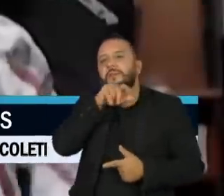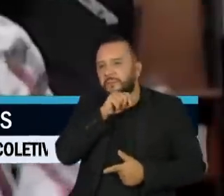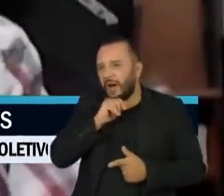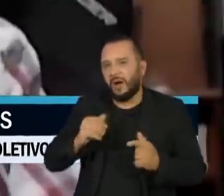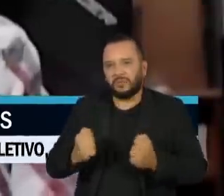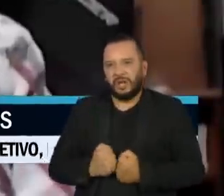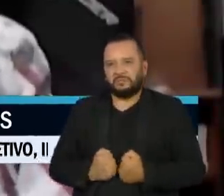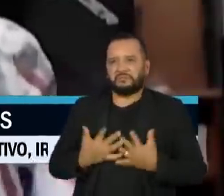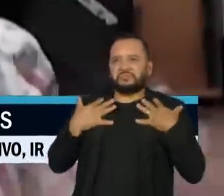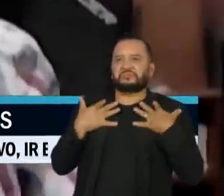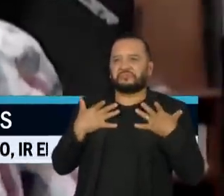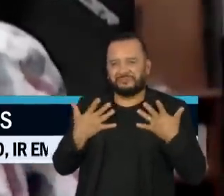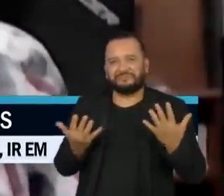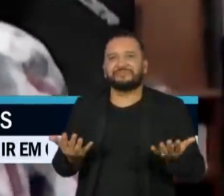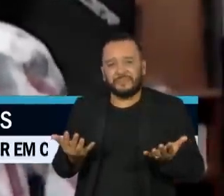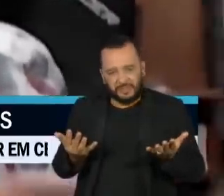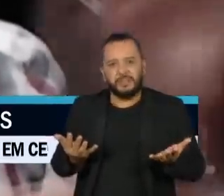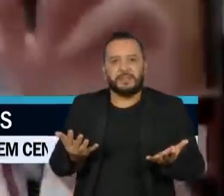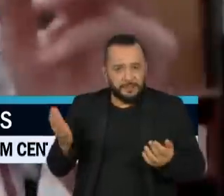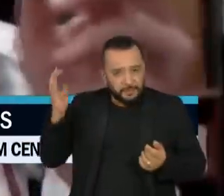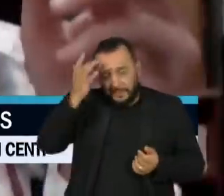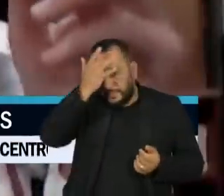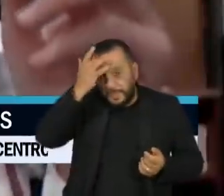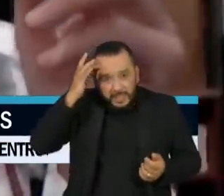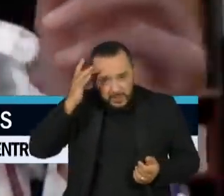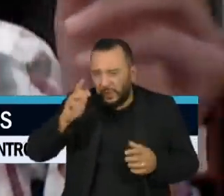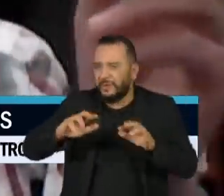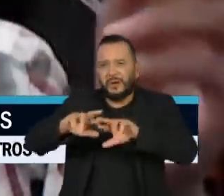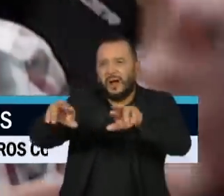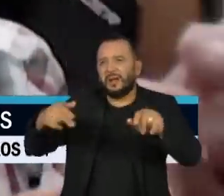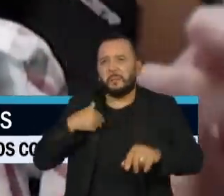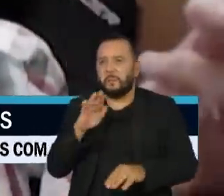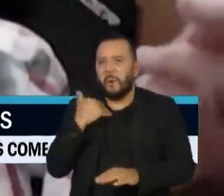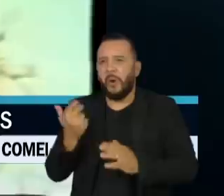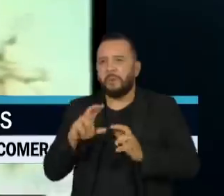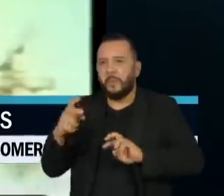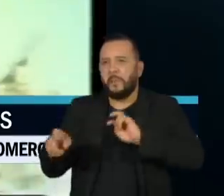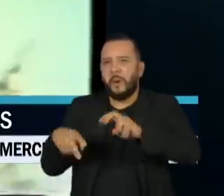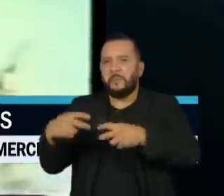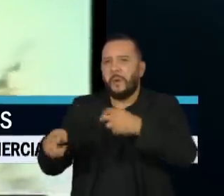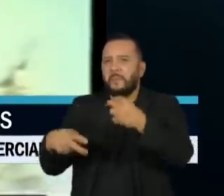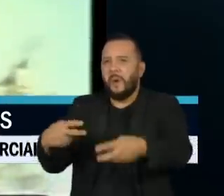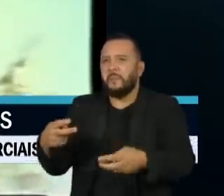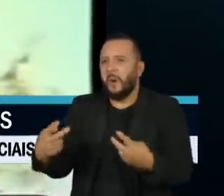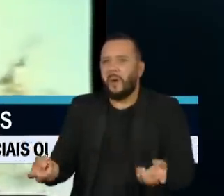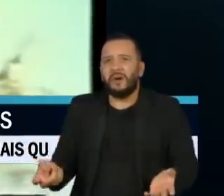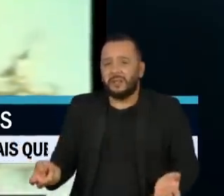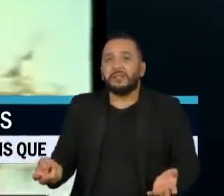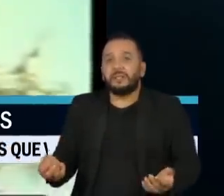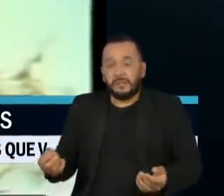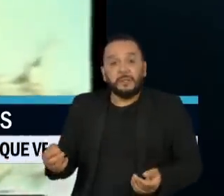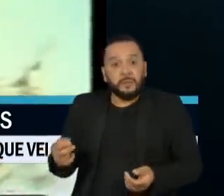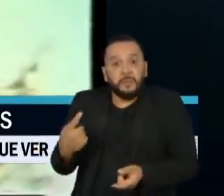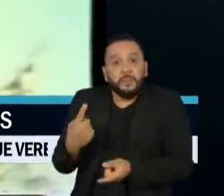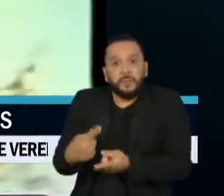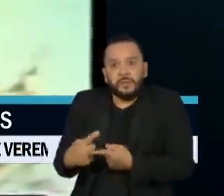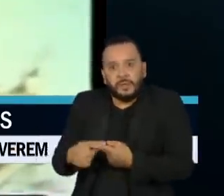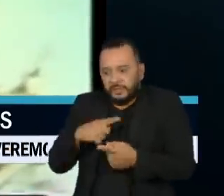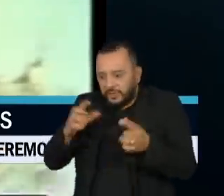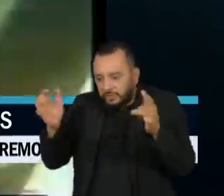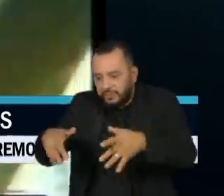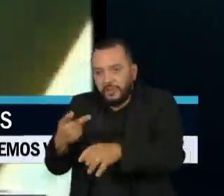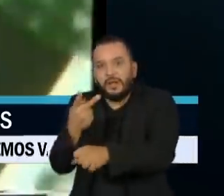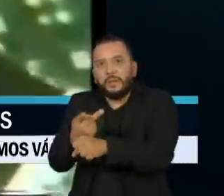de pessoas sadias morrendo, sim. Só tem um pouquinho na água, depois passa